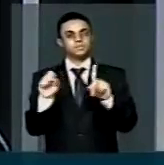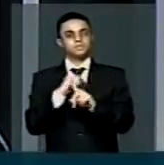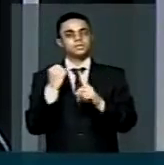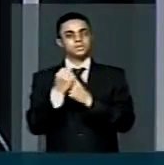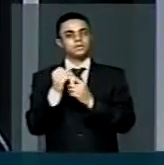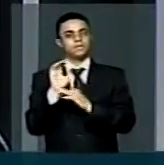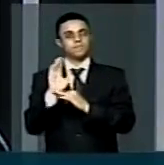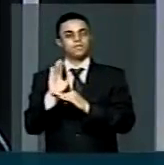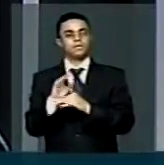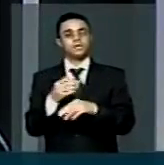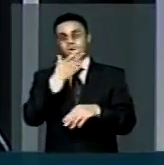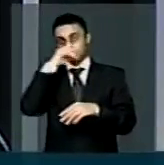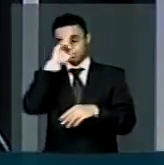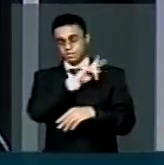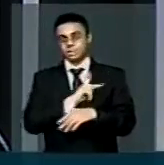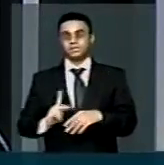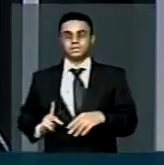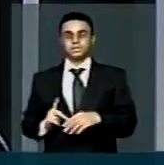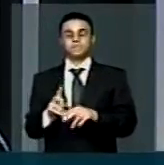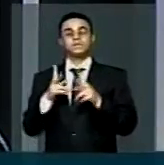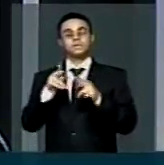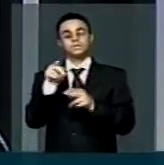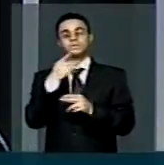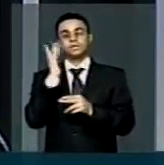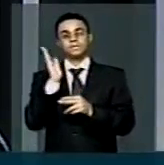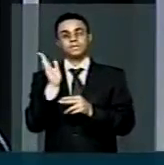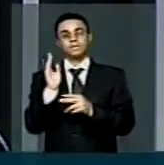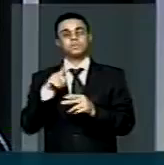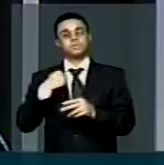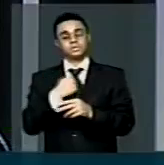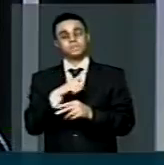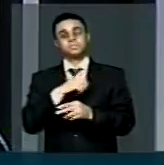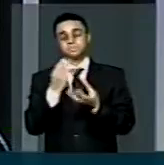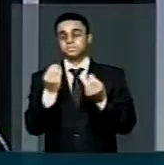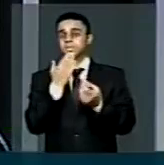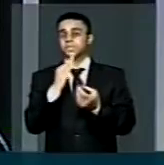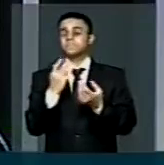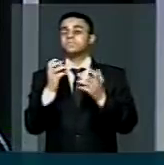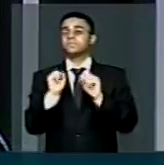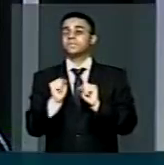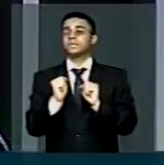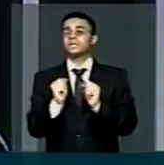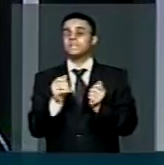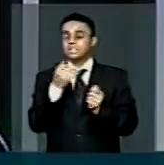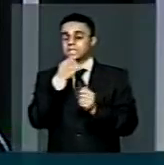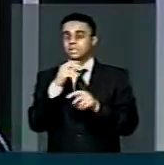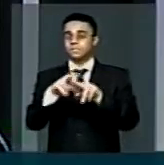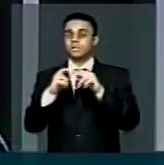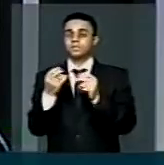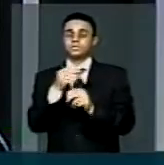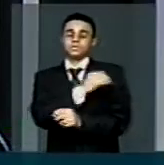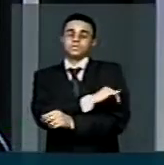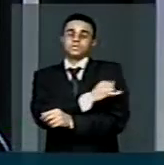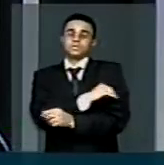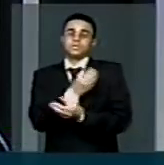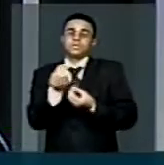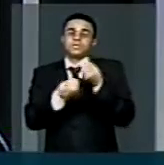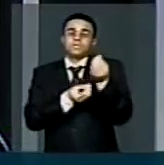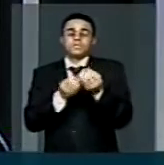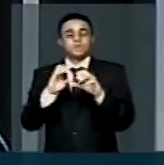senhores deputados, como podem ver, existem muitos motivos para estarmos insatisfeitos com a situação do Rio de Janeiro. É claro